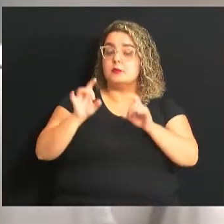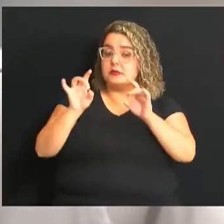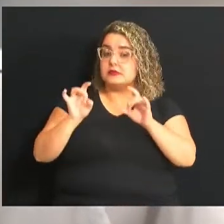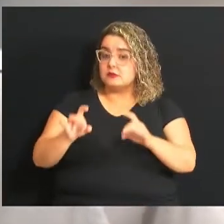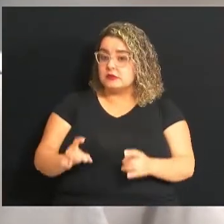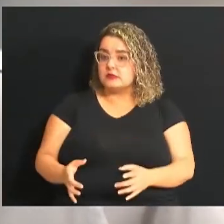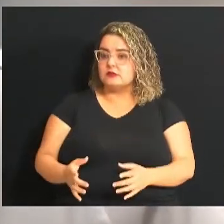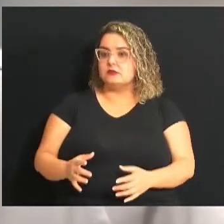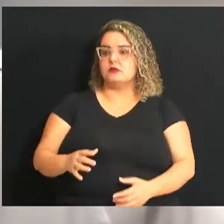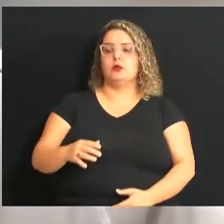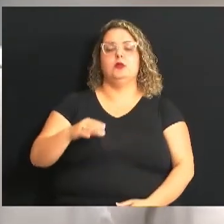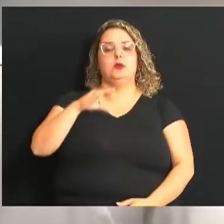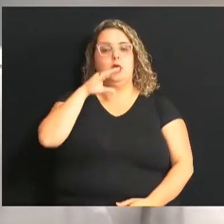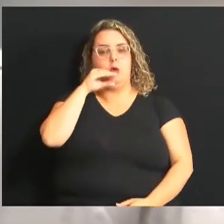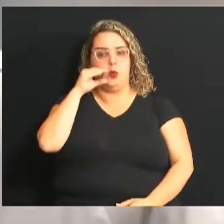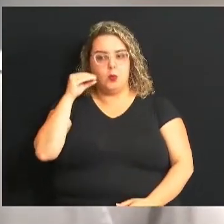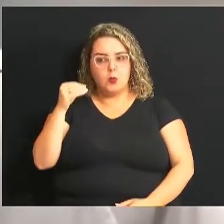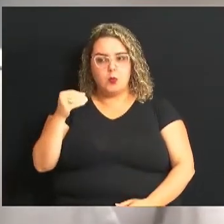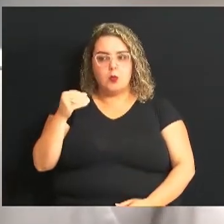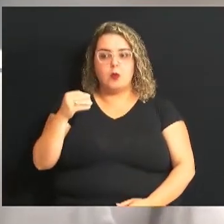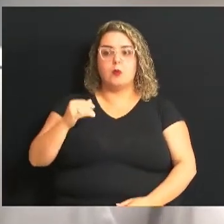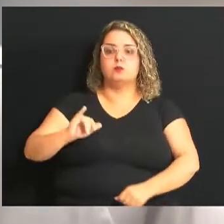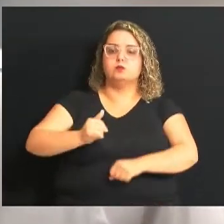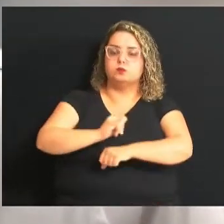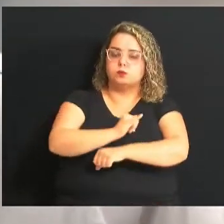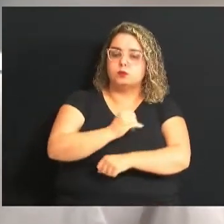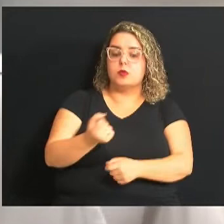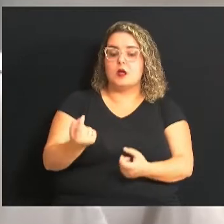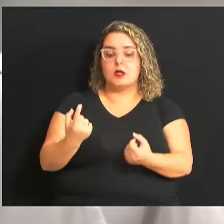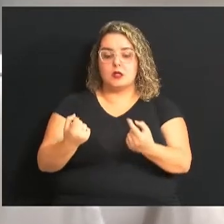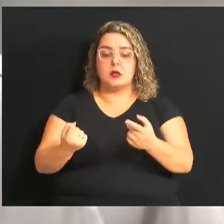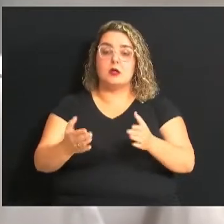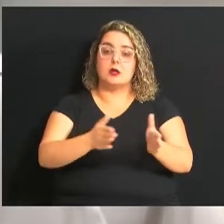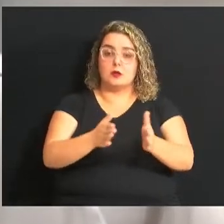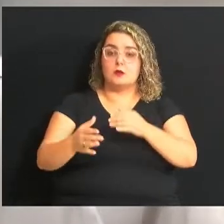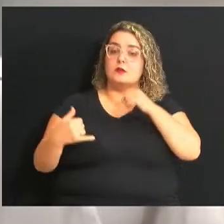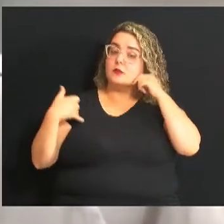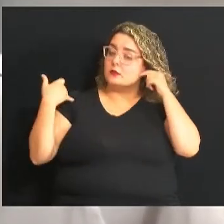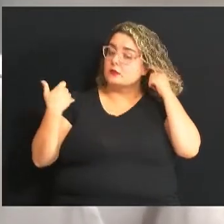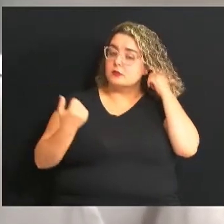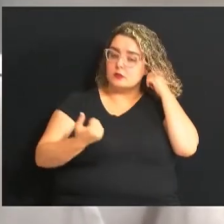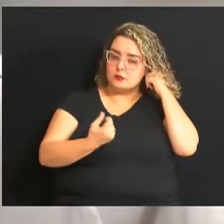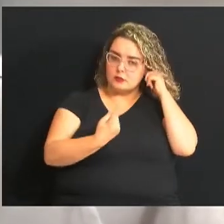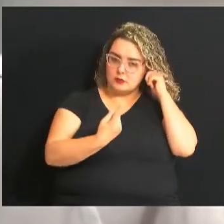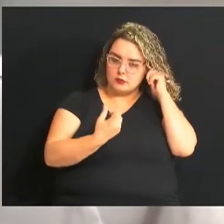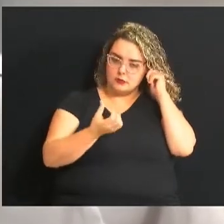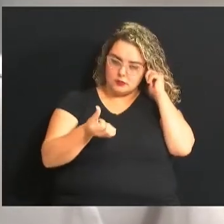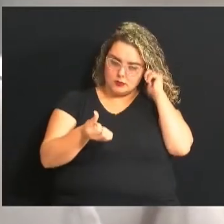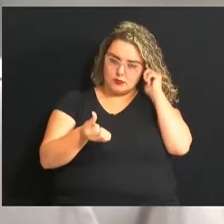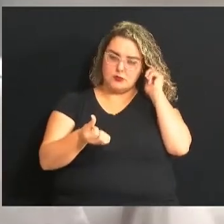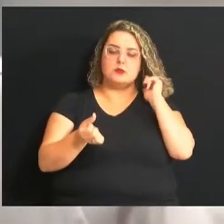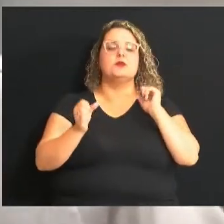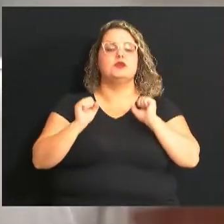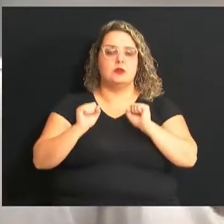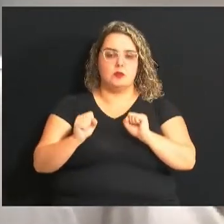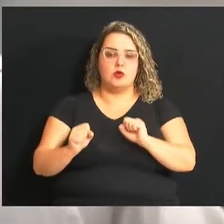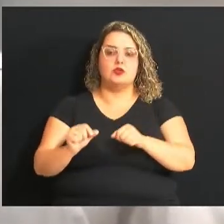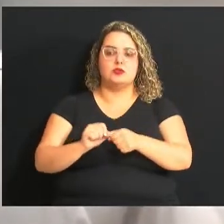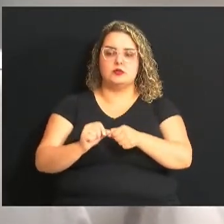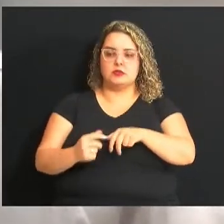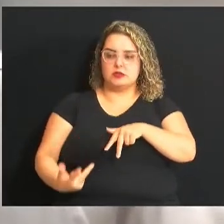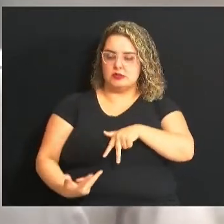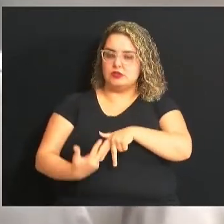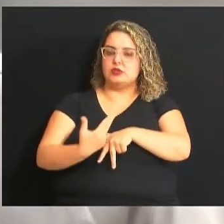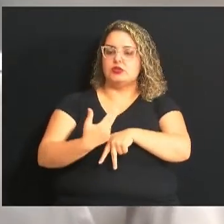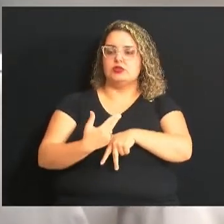o adolescente obeso, em algumas situações, a partir de 16 anos, ele já pode fazer a cirurgia bariátrica. Ele vai